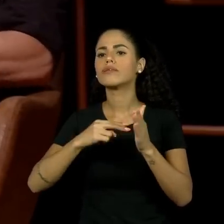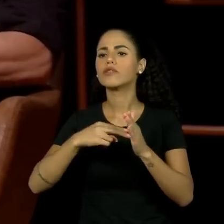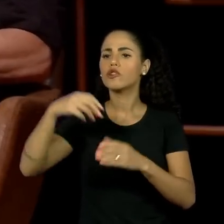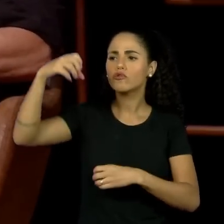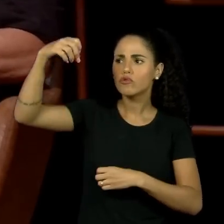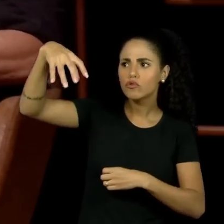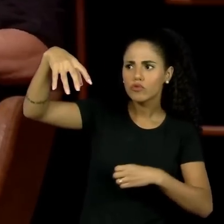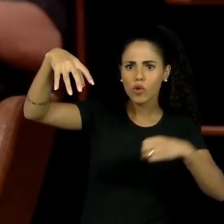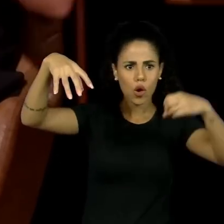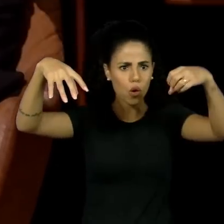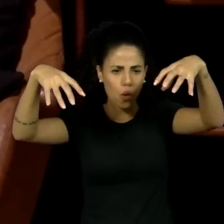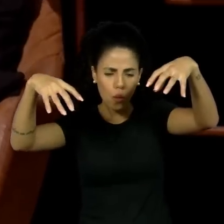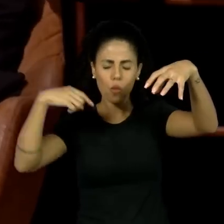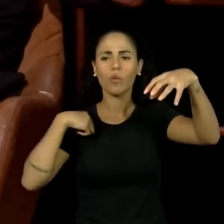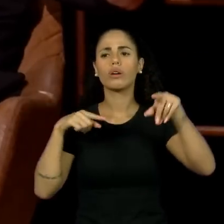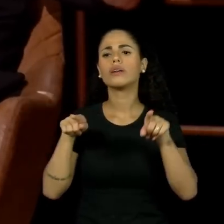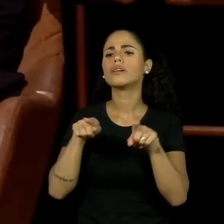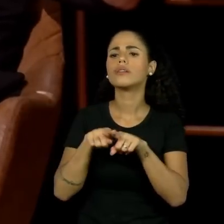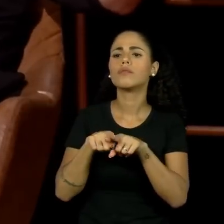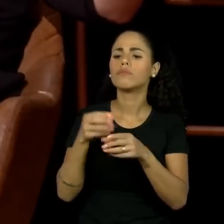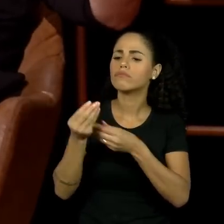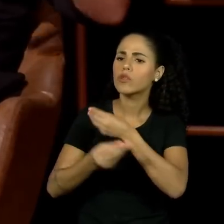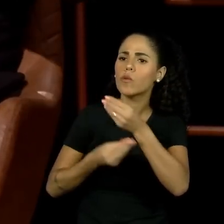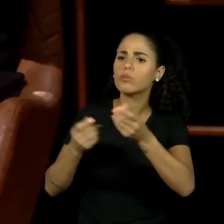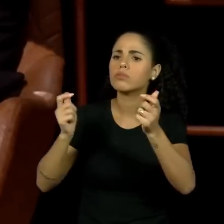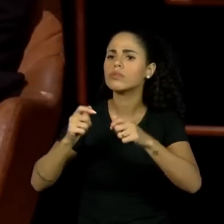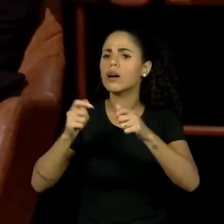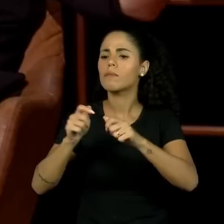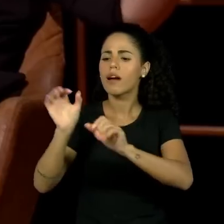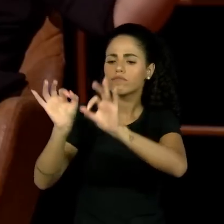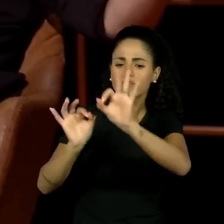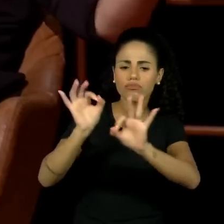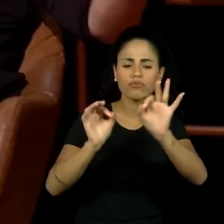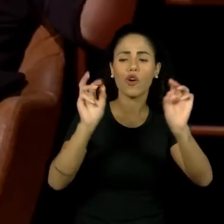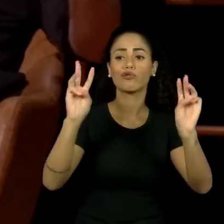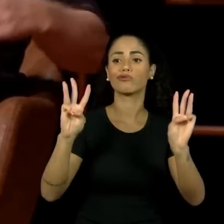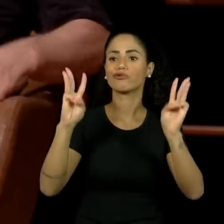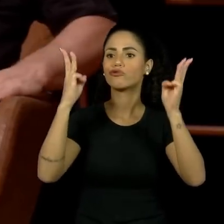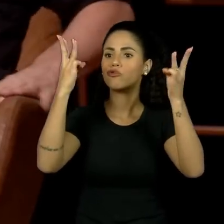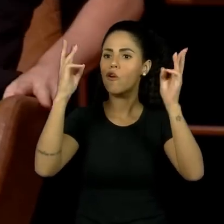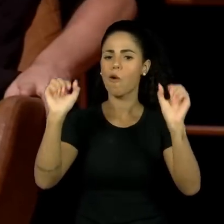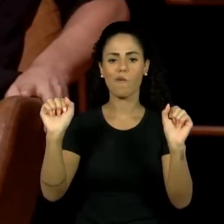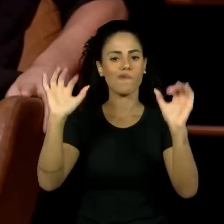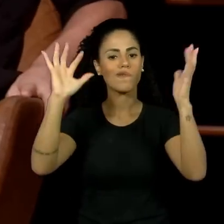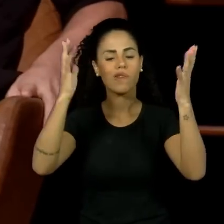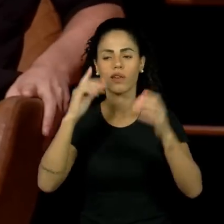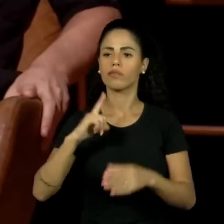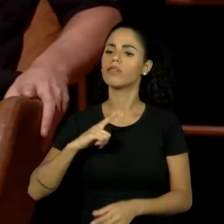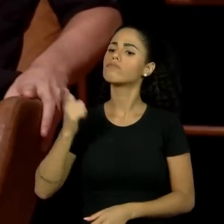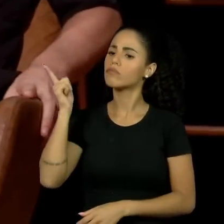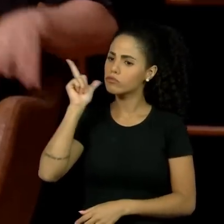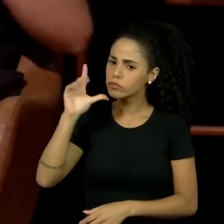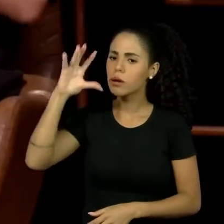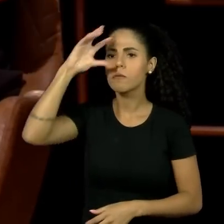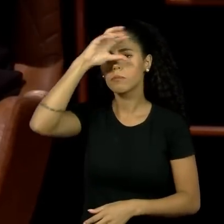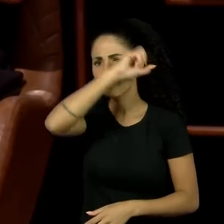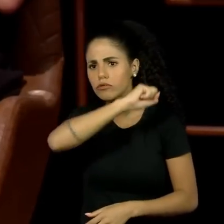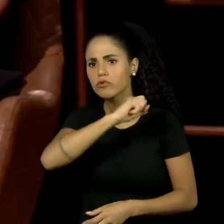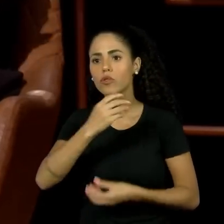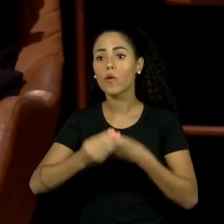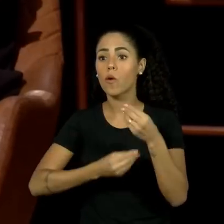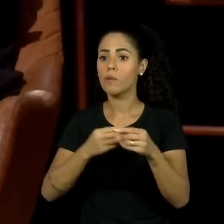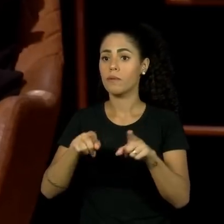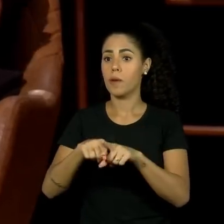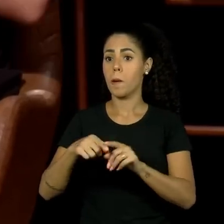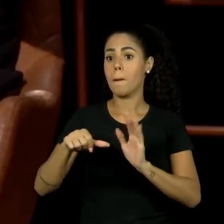show, como se constrói um show, como se constrói um evento. O primeiro musical